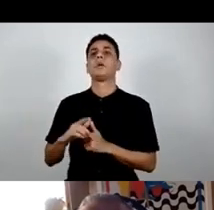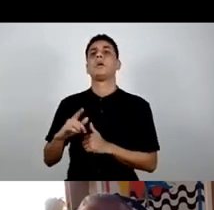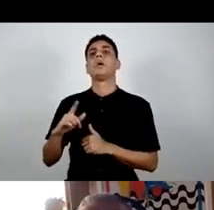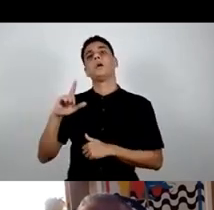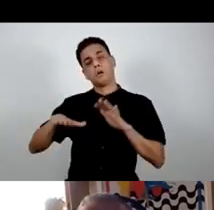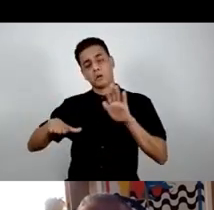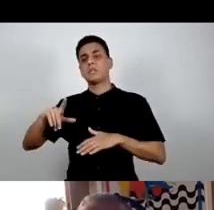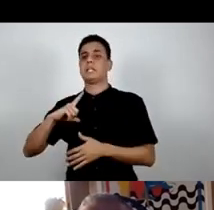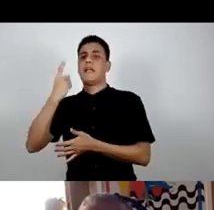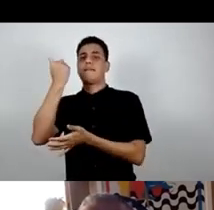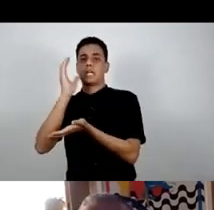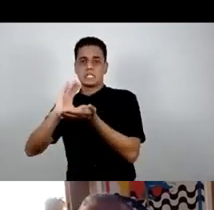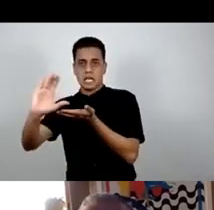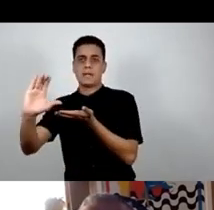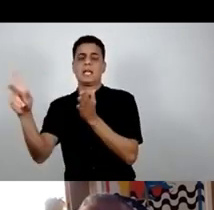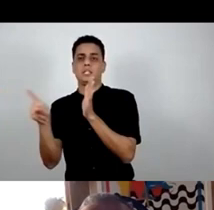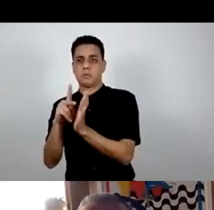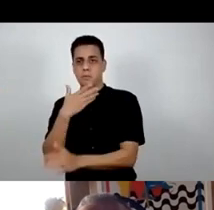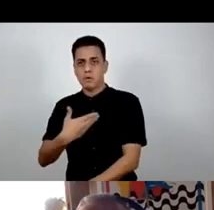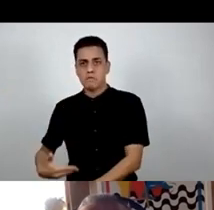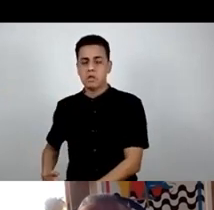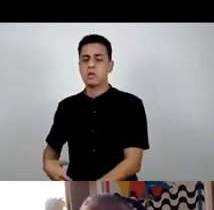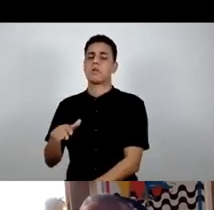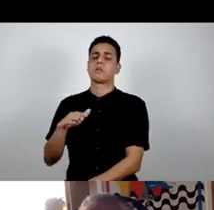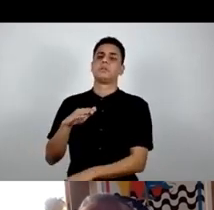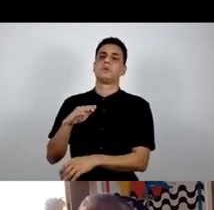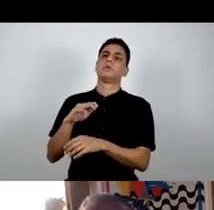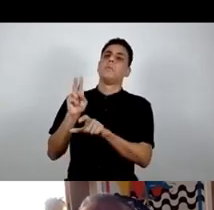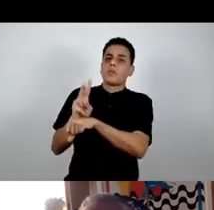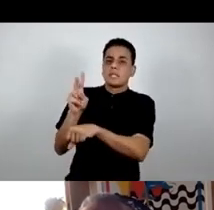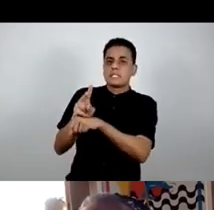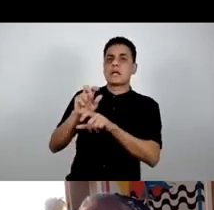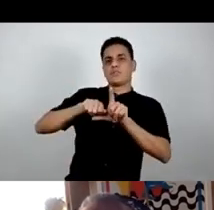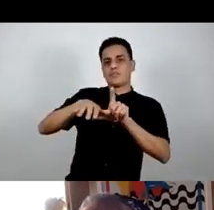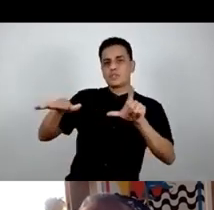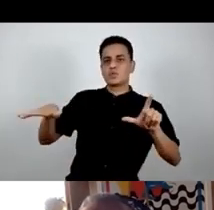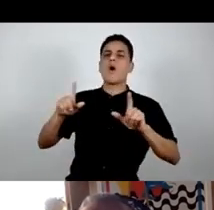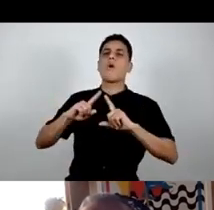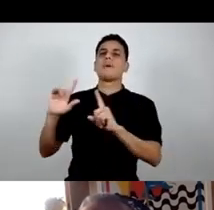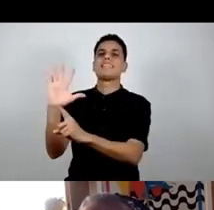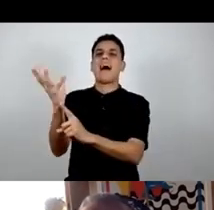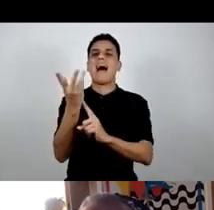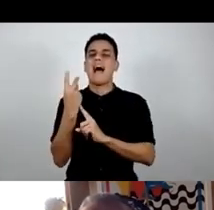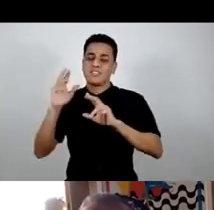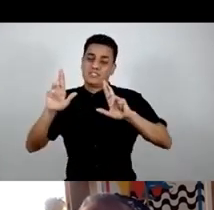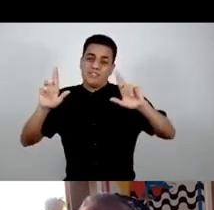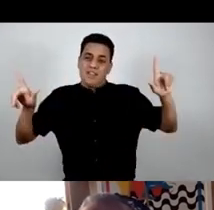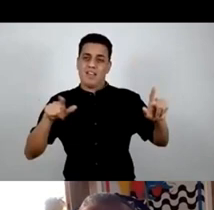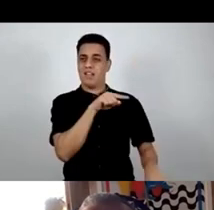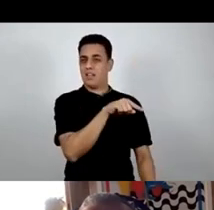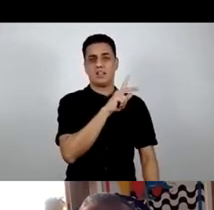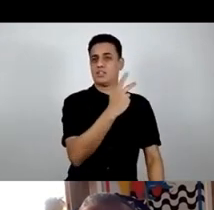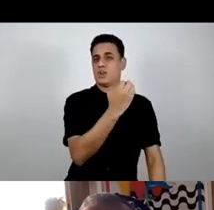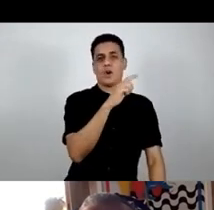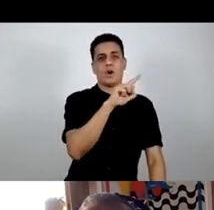estatal, com alguma proteção do audiovisual, mas com um sentido artístico muito diferente de Hollywood, grandes produções, milhões